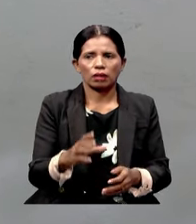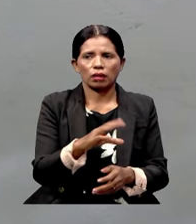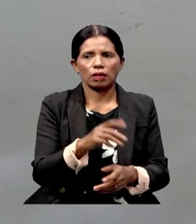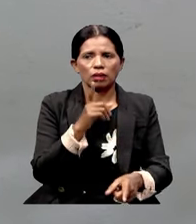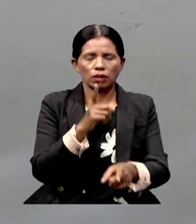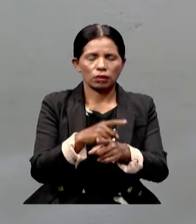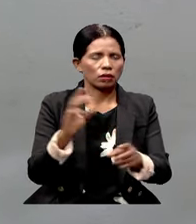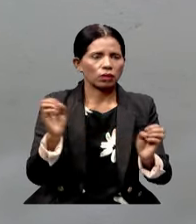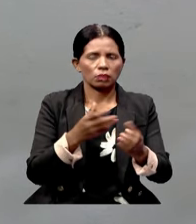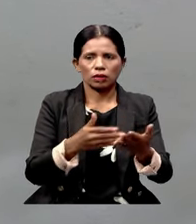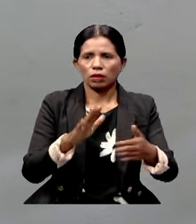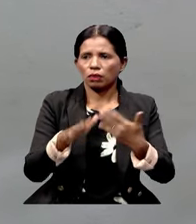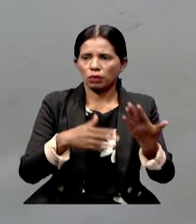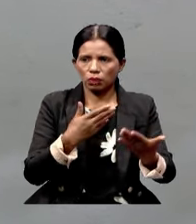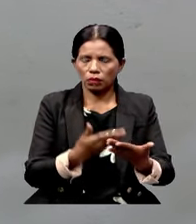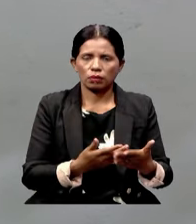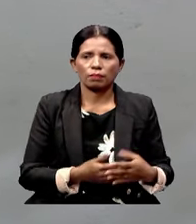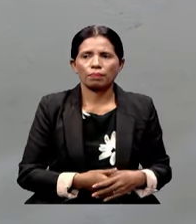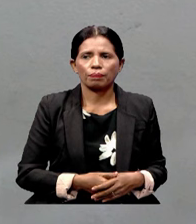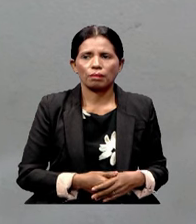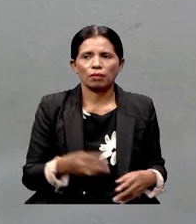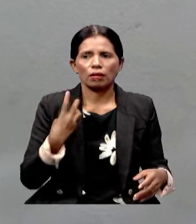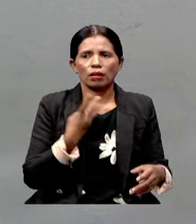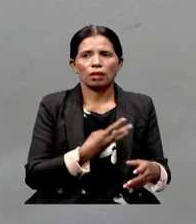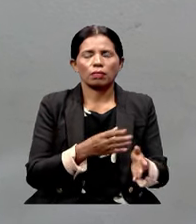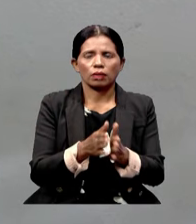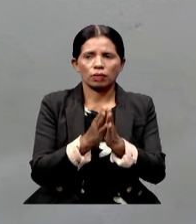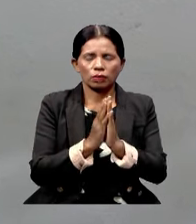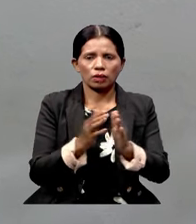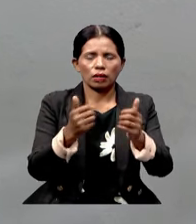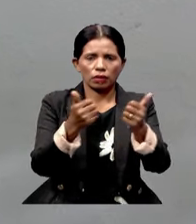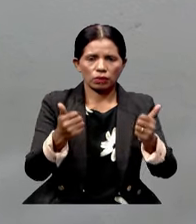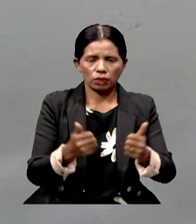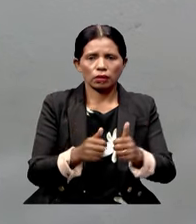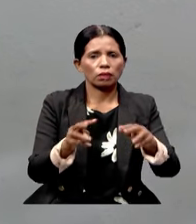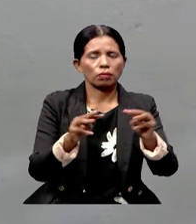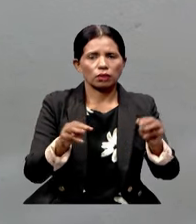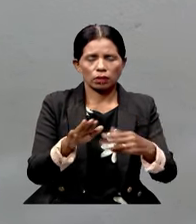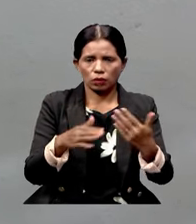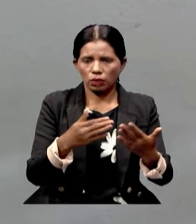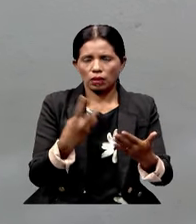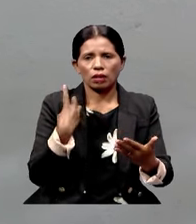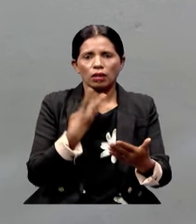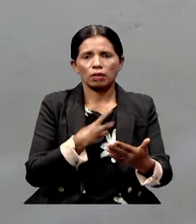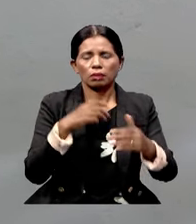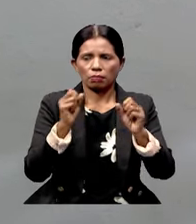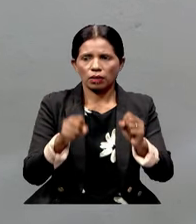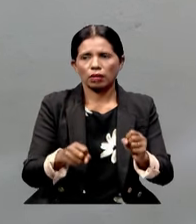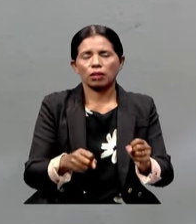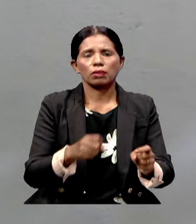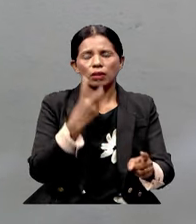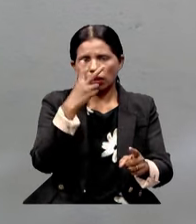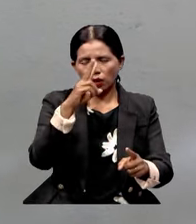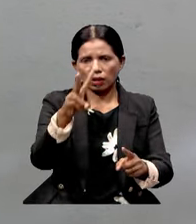ba produto hutu a nebe ai musu ba presensa autoridades tengi iha atru ne hori bel controla